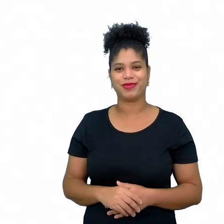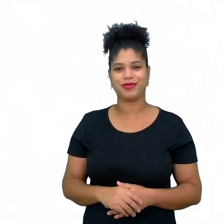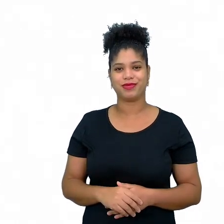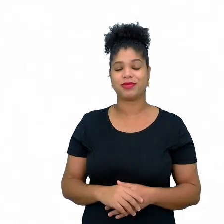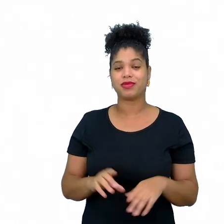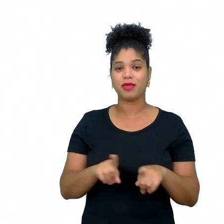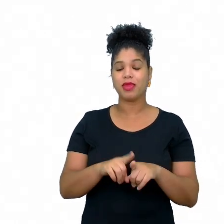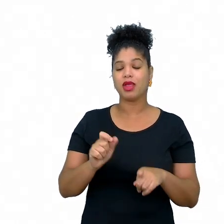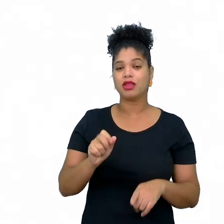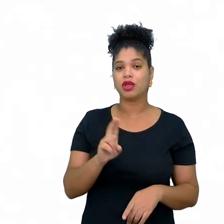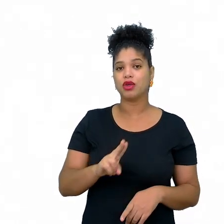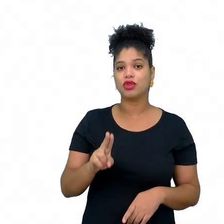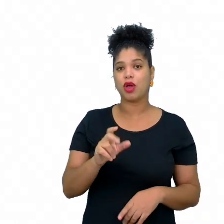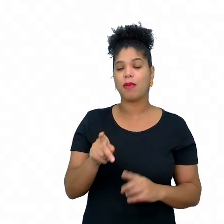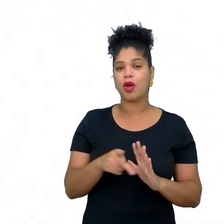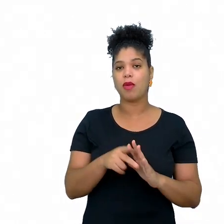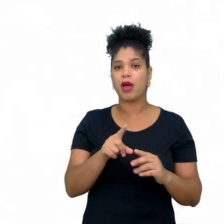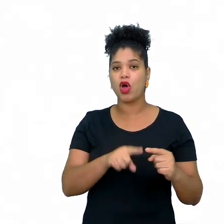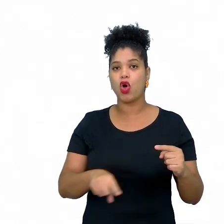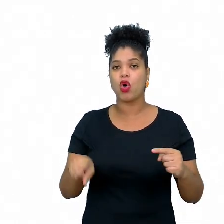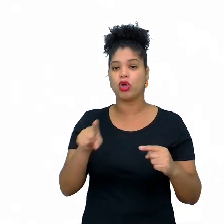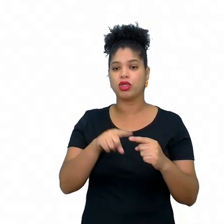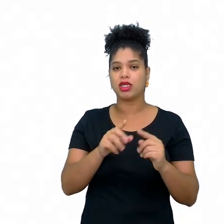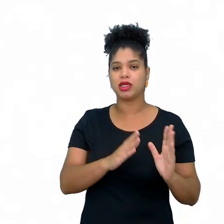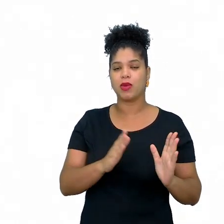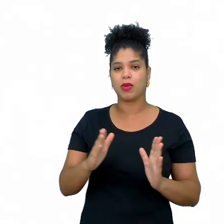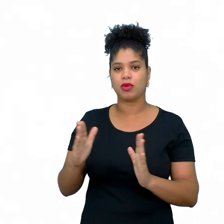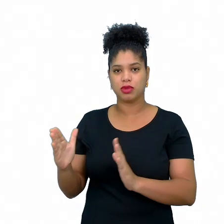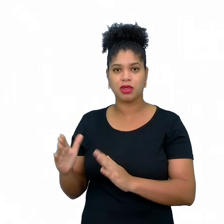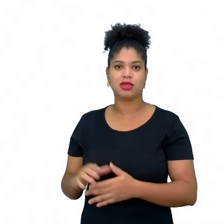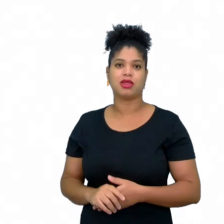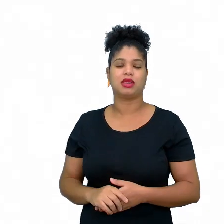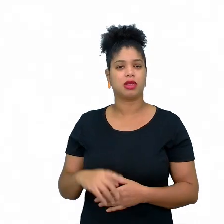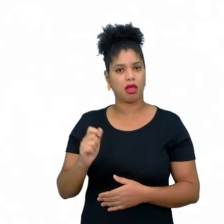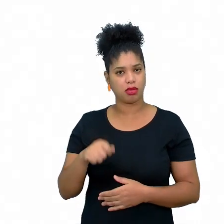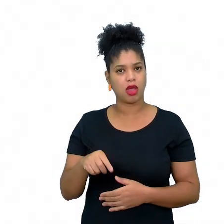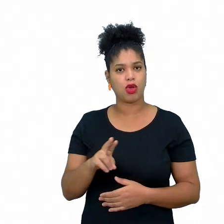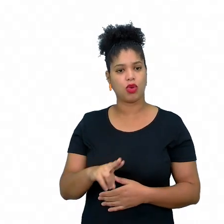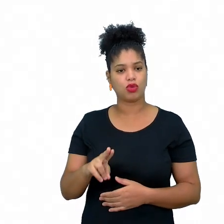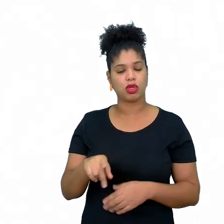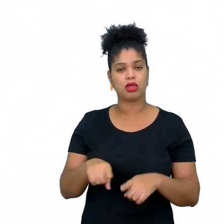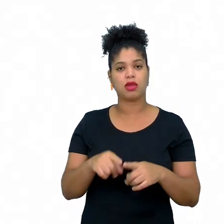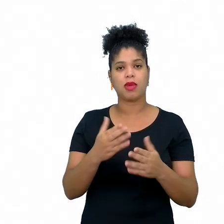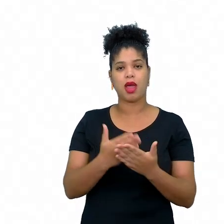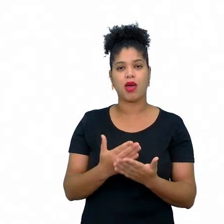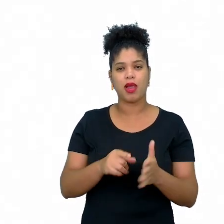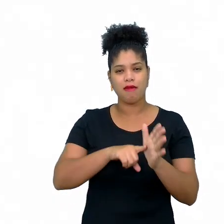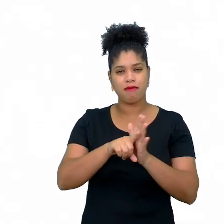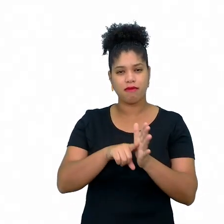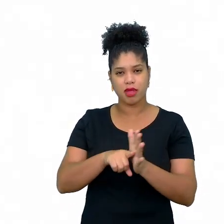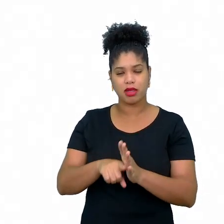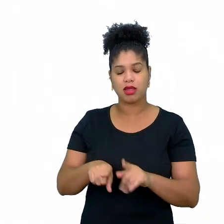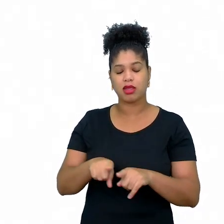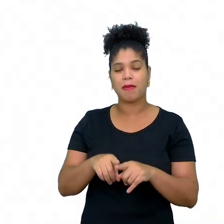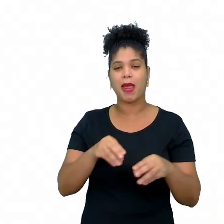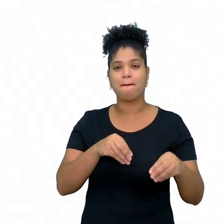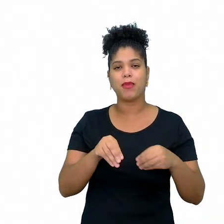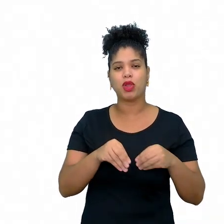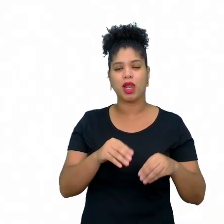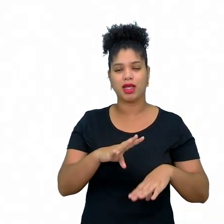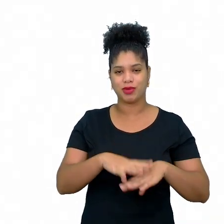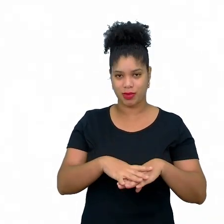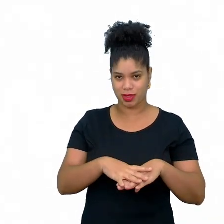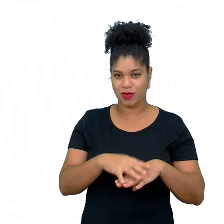Eu posso utilizar essa rotação por estação, a resolução de problemas, as aulas investigativas e também a modelagem